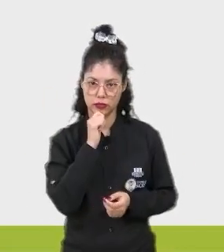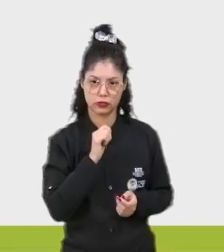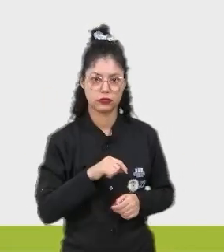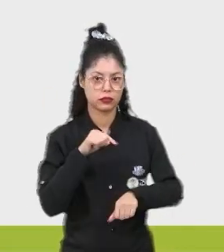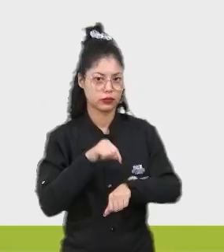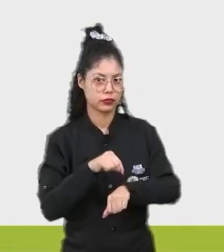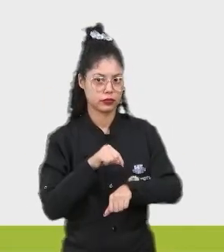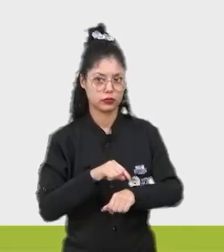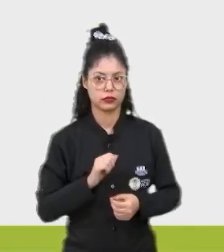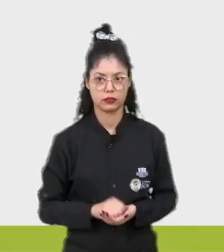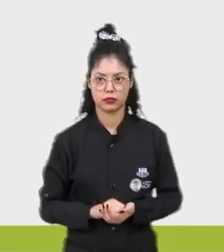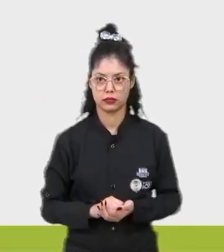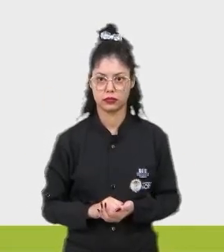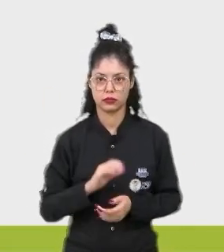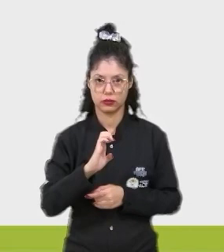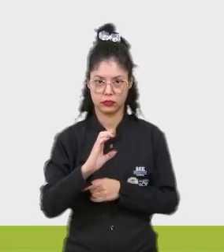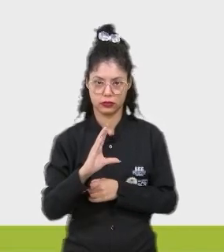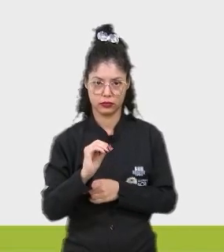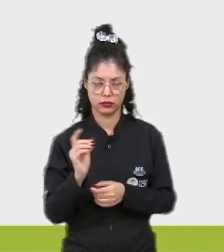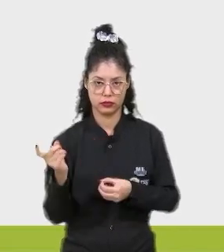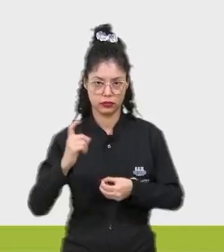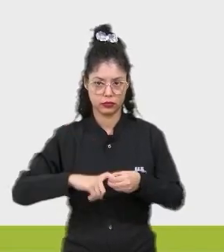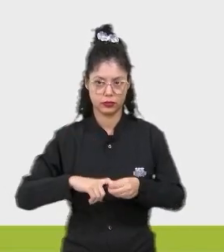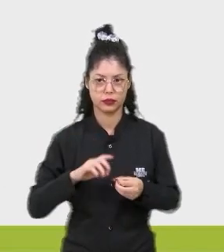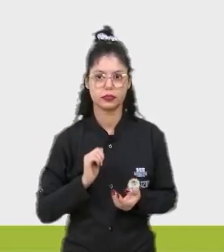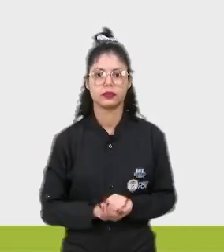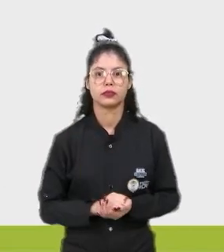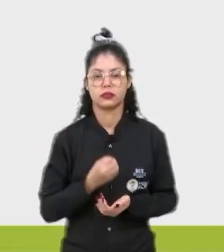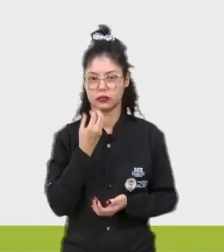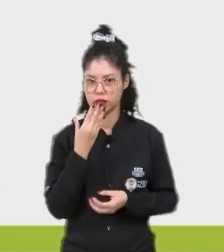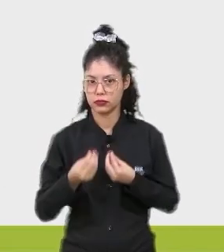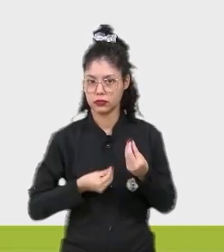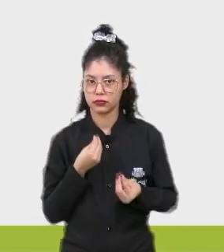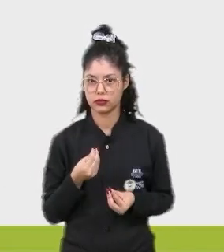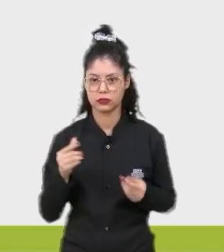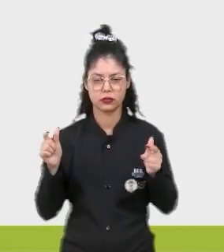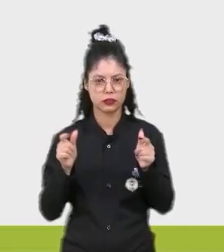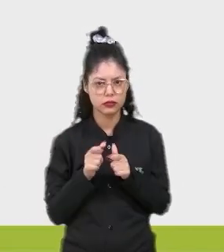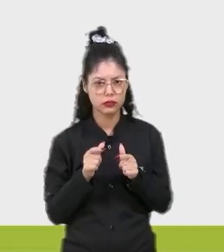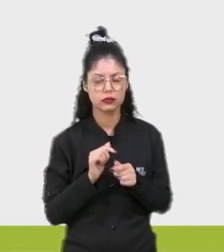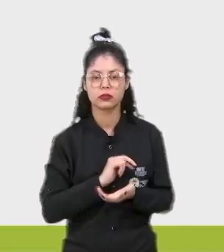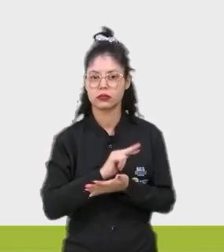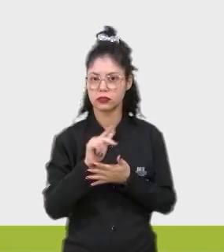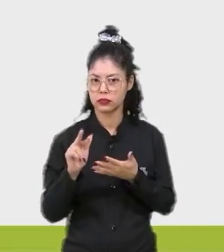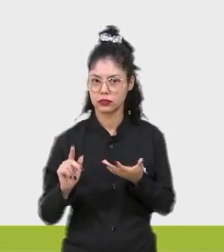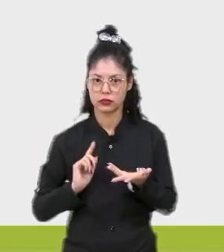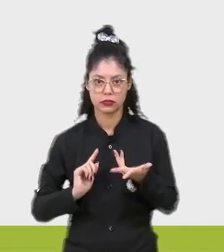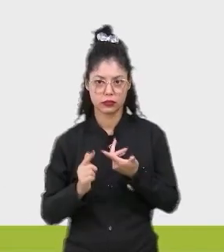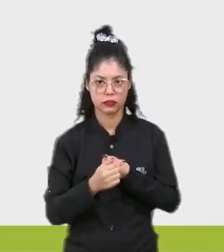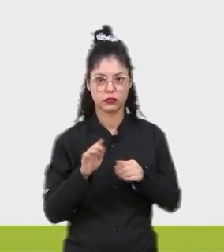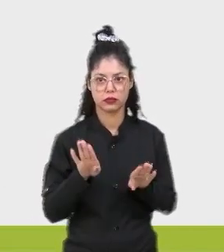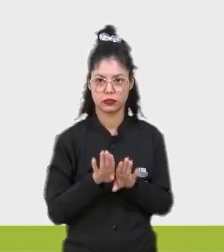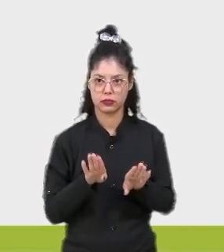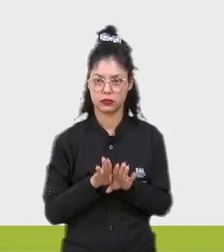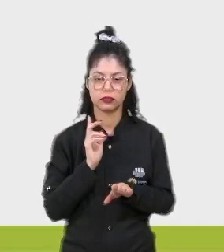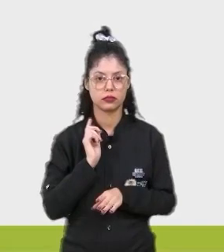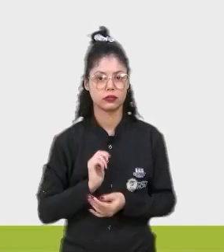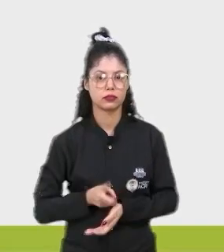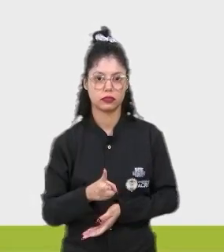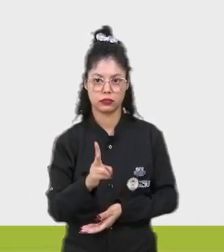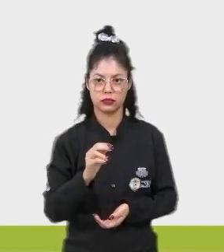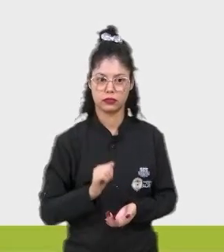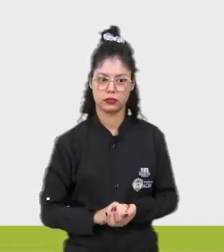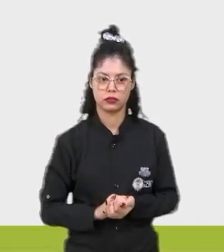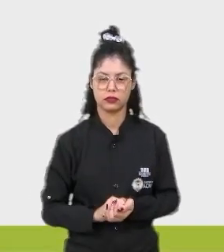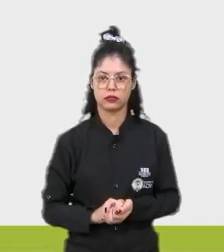para os ecos voltarem, bem como das pequenas variações nas frequências e nas intensidades dos